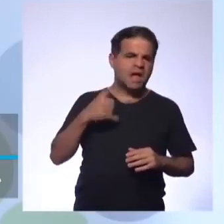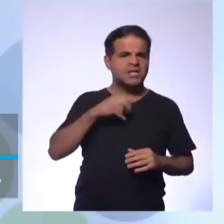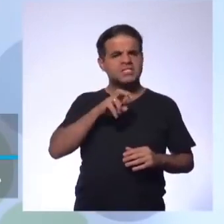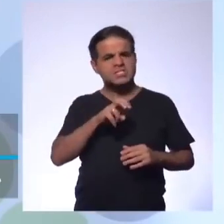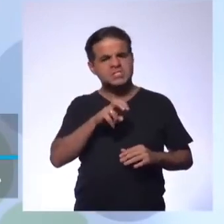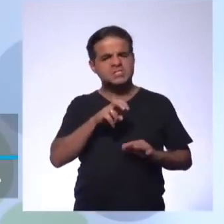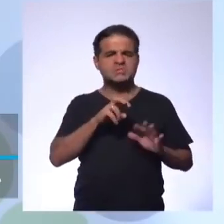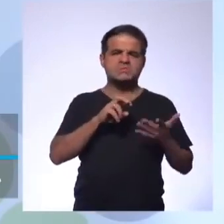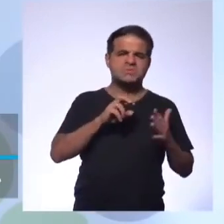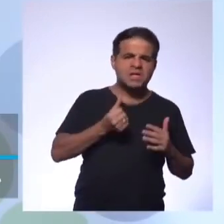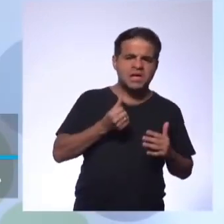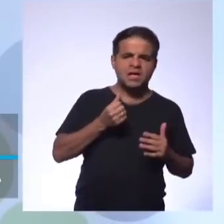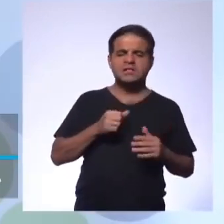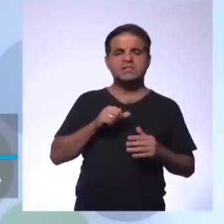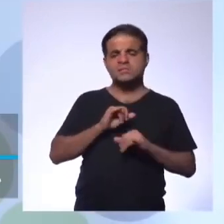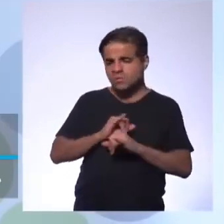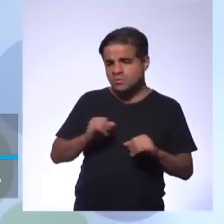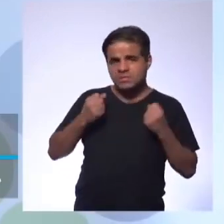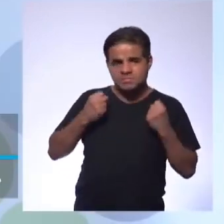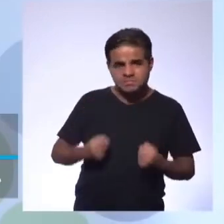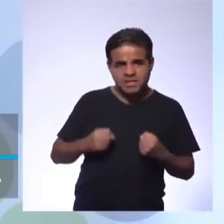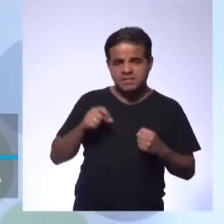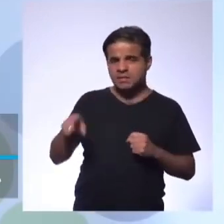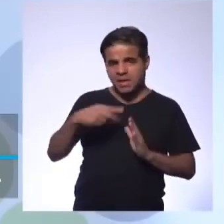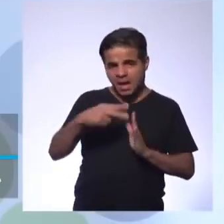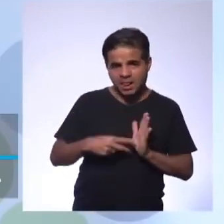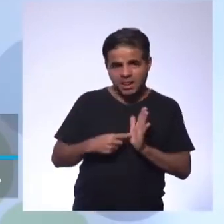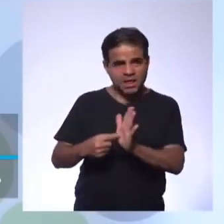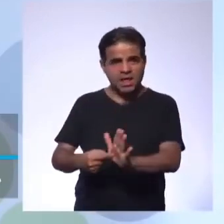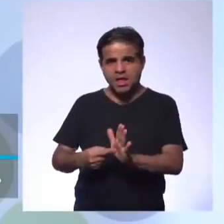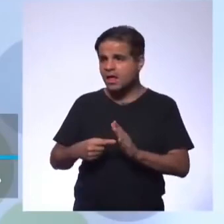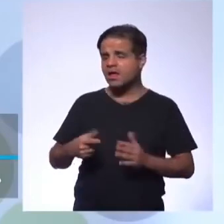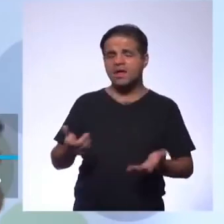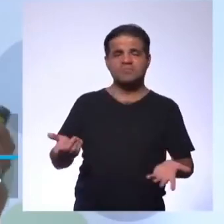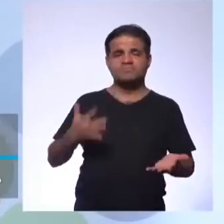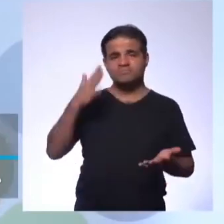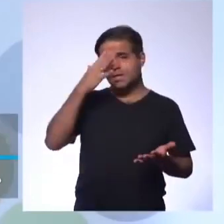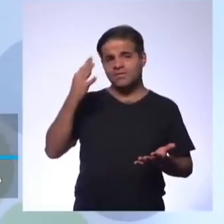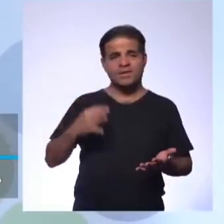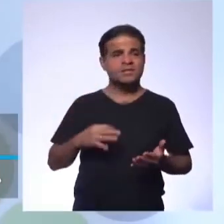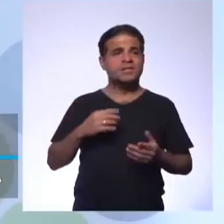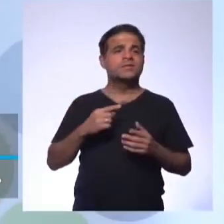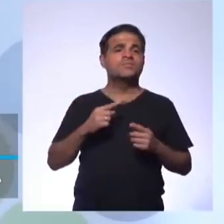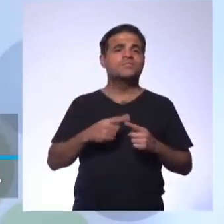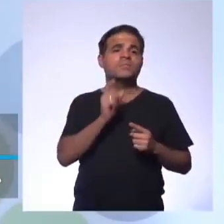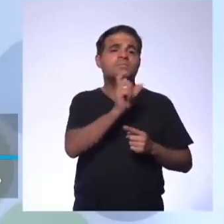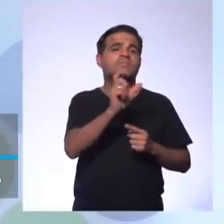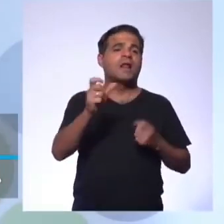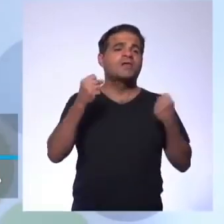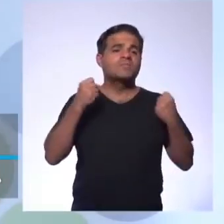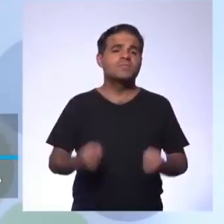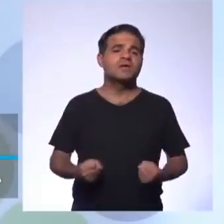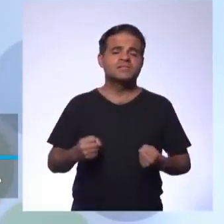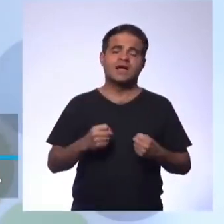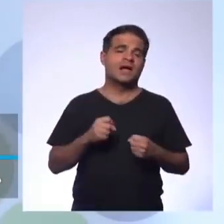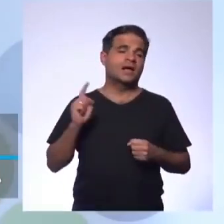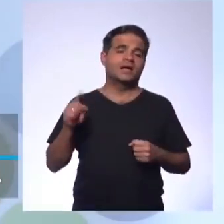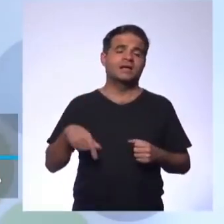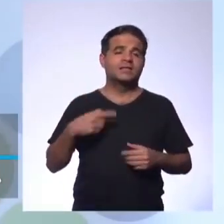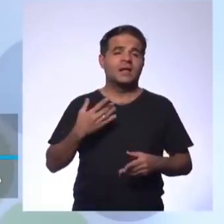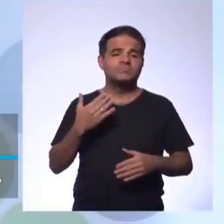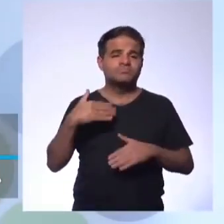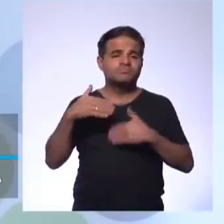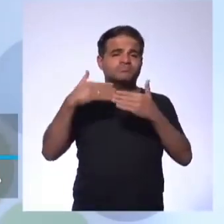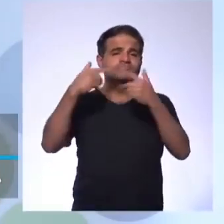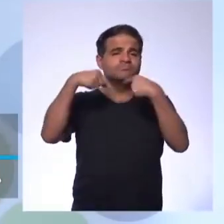dá uma notícia pesada, complicada para ela ler, ela vai ler e não vai ter repertório de mundo para chegar naquela leitura.